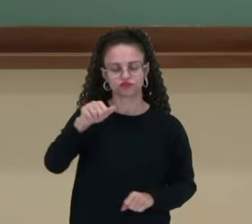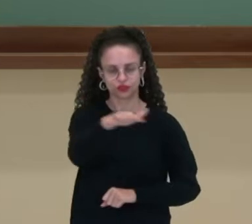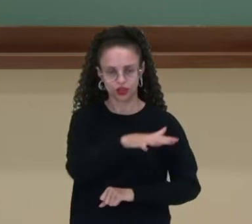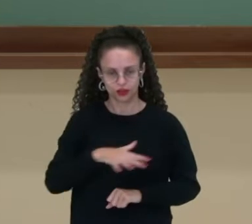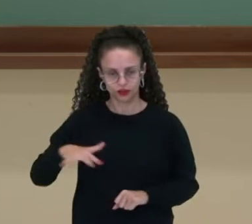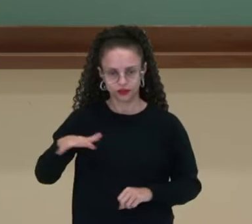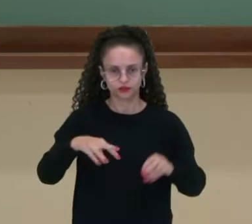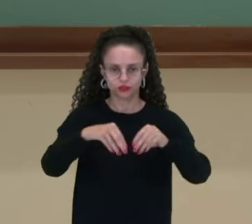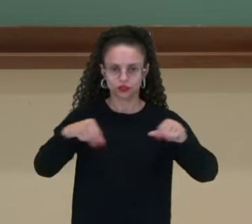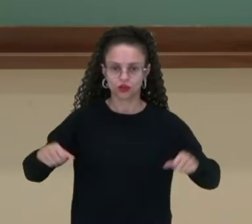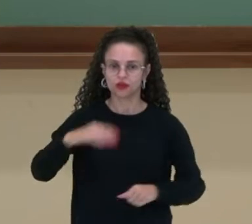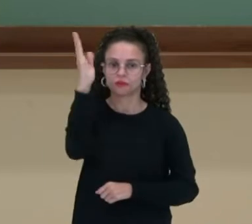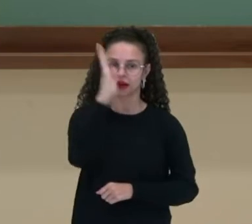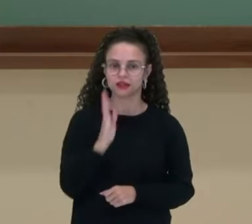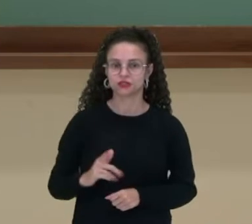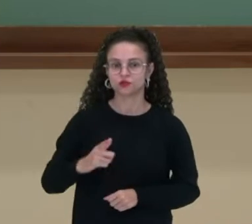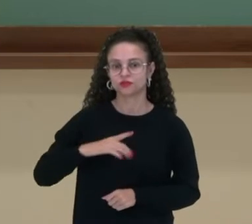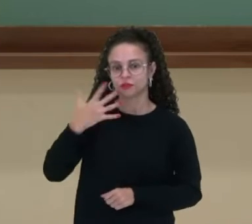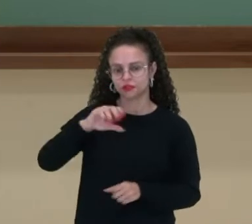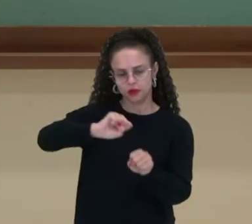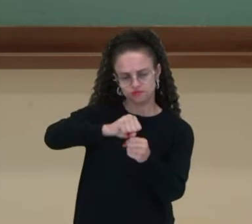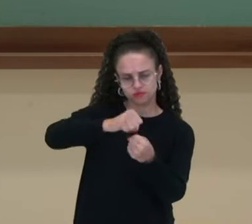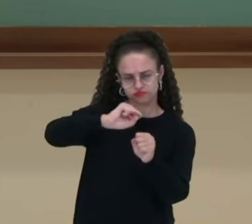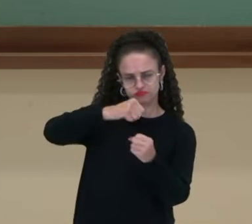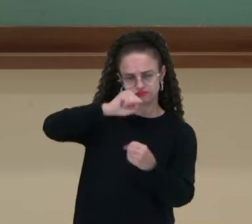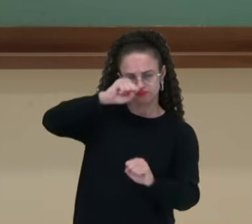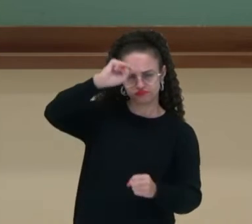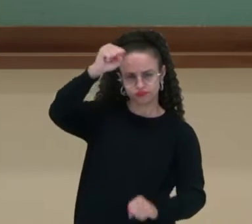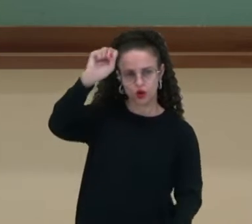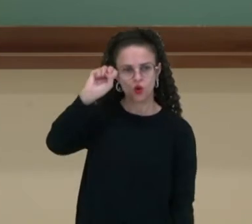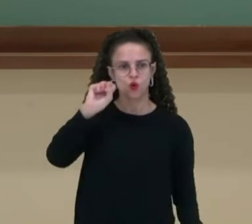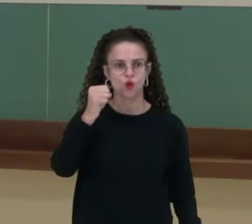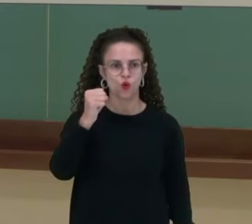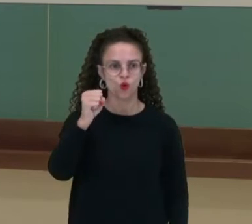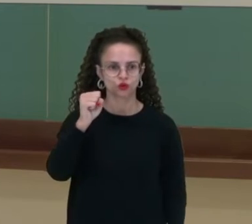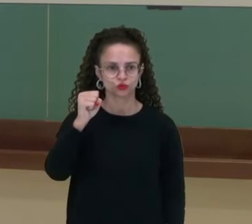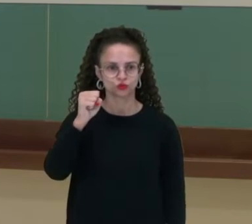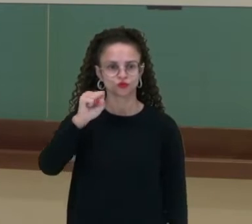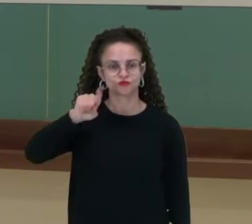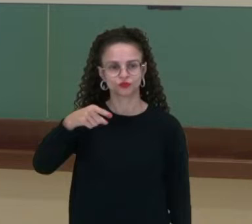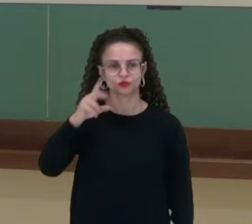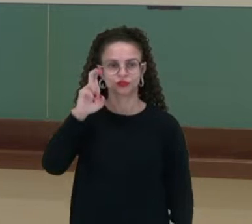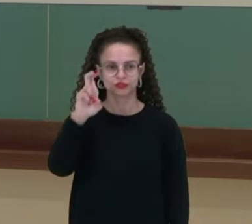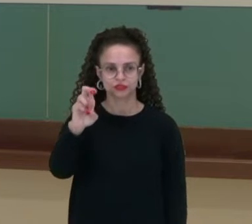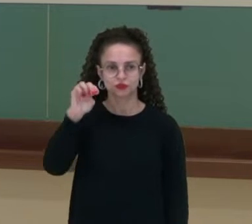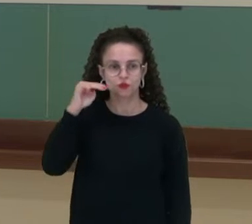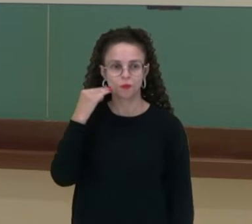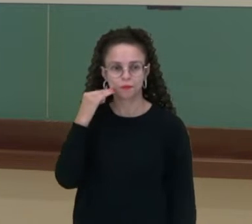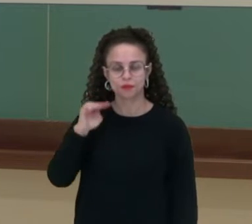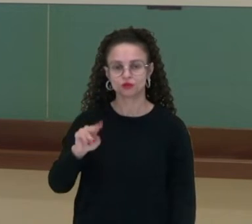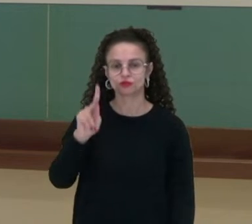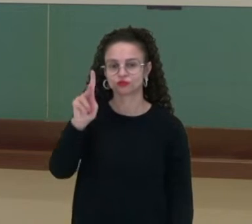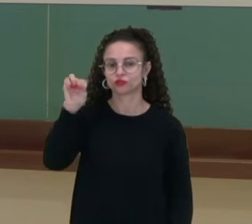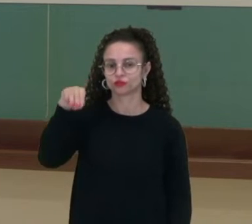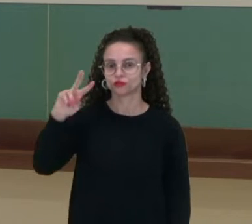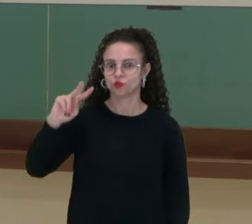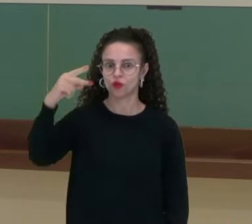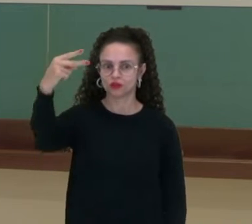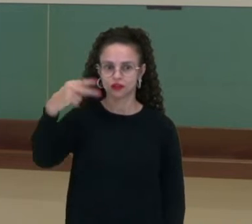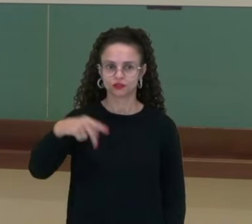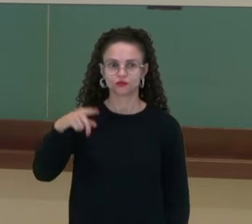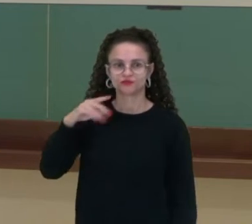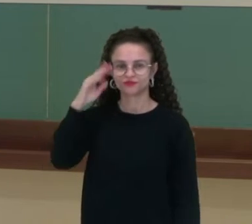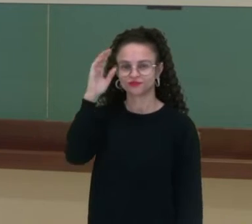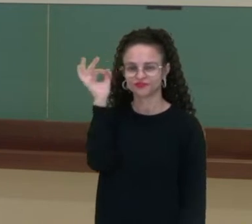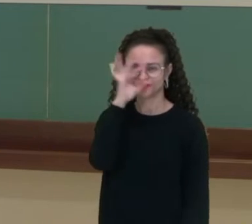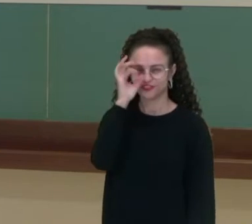territorial. Então, o Brasil tem cerca de 8,5 milhões, né, de quilômetros quadrados, olha só. Então, o nosso país, está pintado de verde